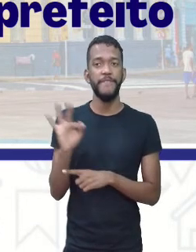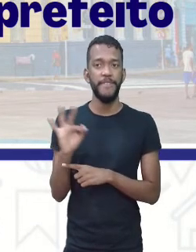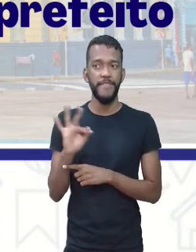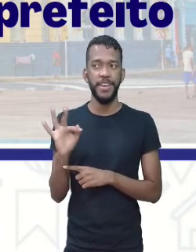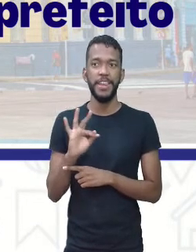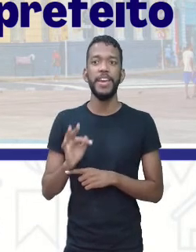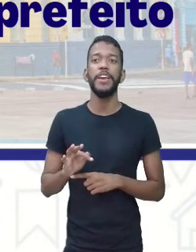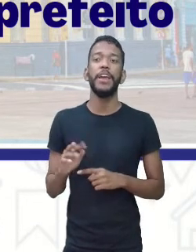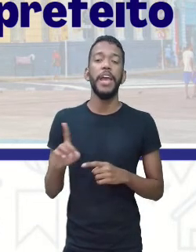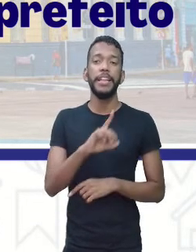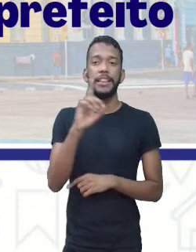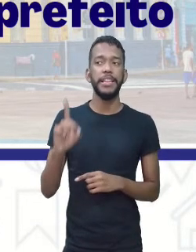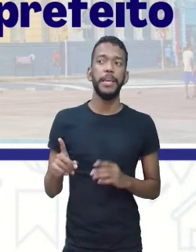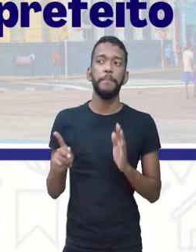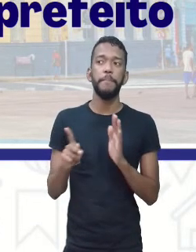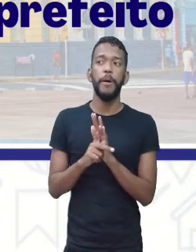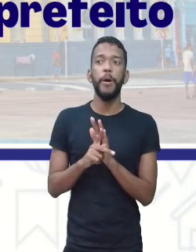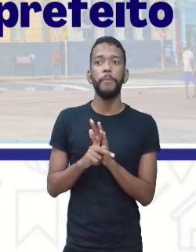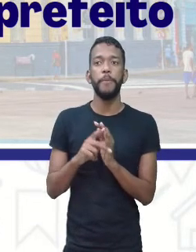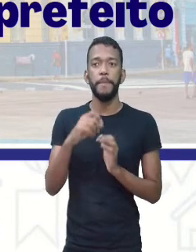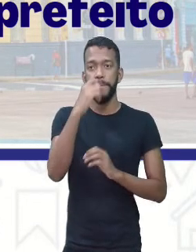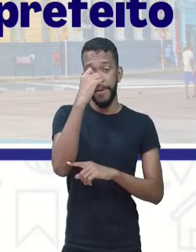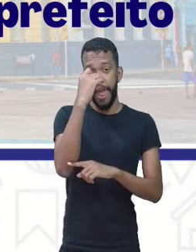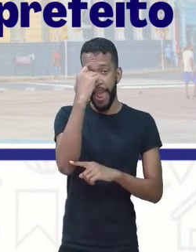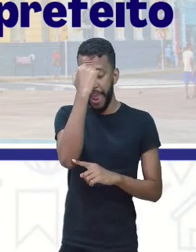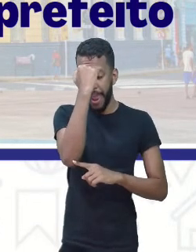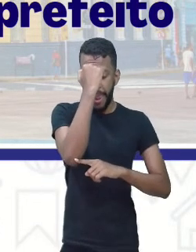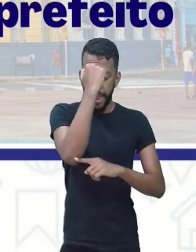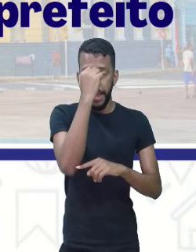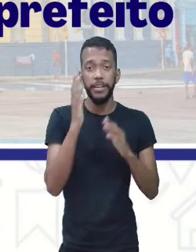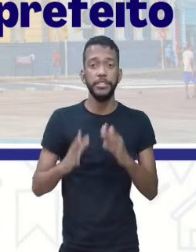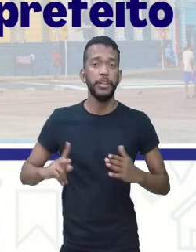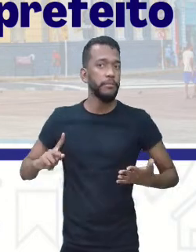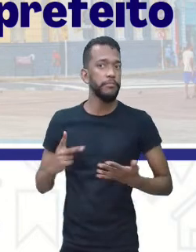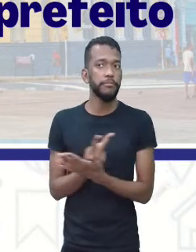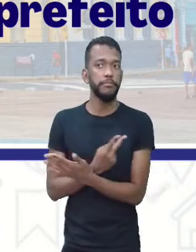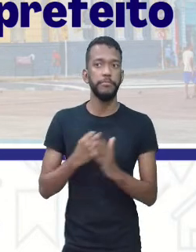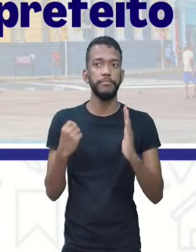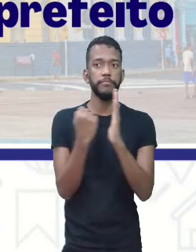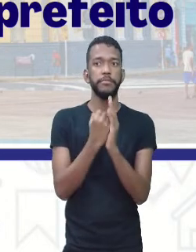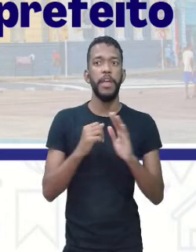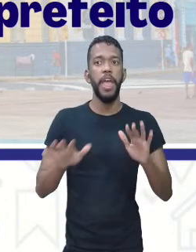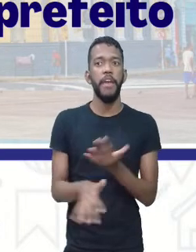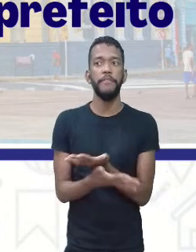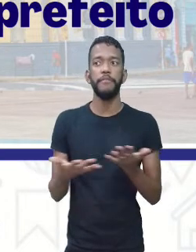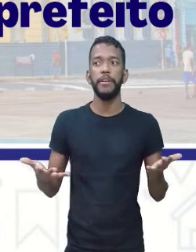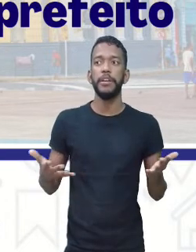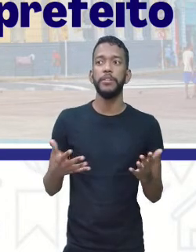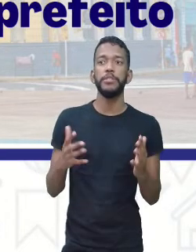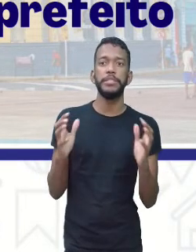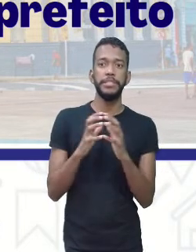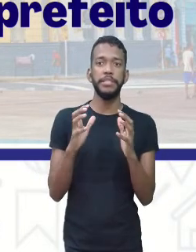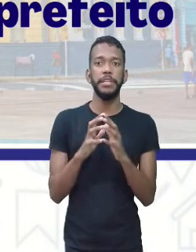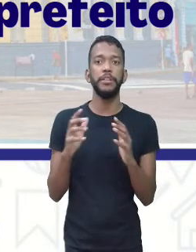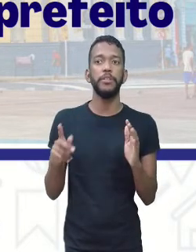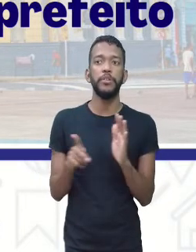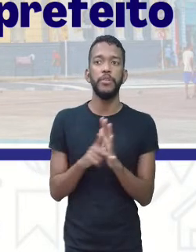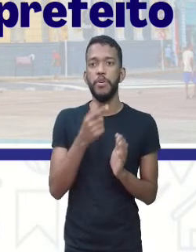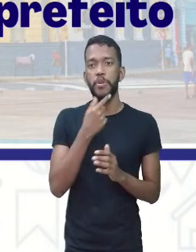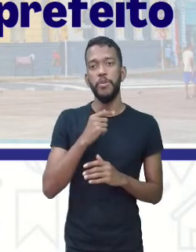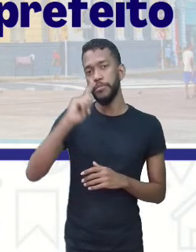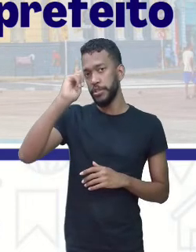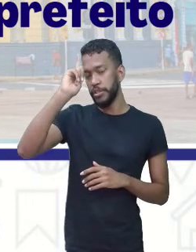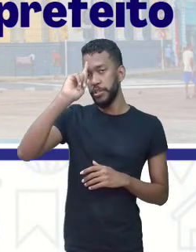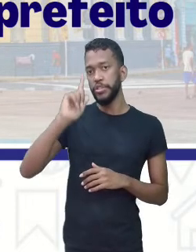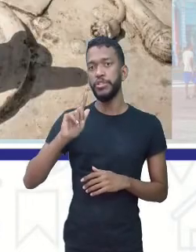né? E foi instituído, né, no calendário oficial de eventos da cidade do Recife pelo prefeito Geraldo Júlio,